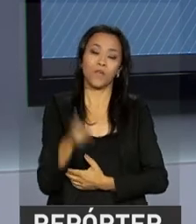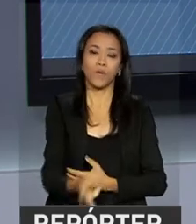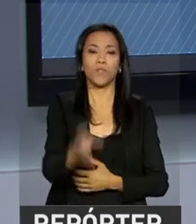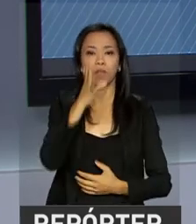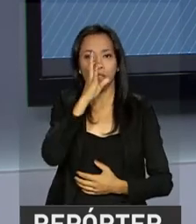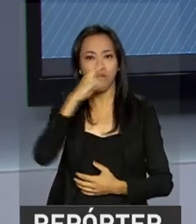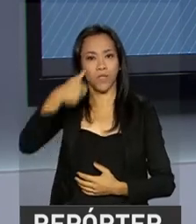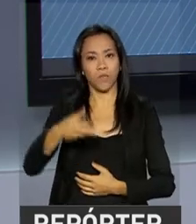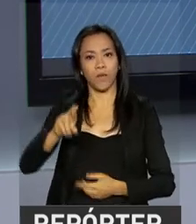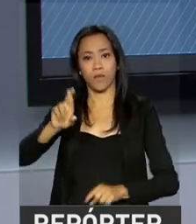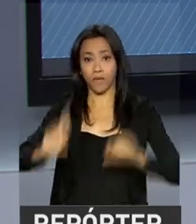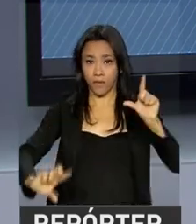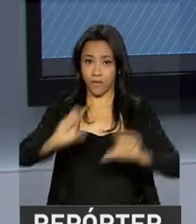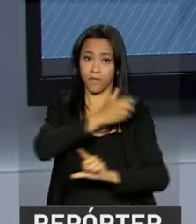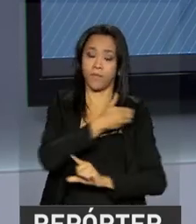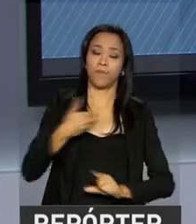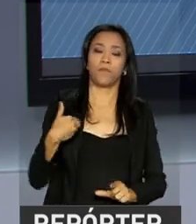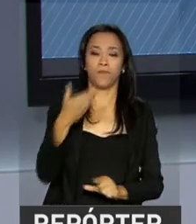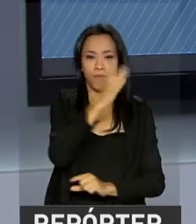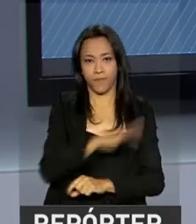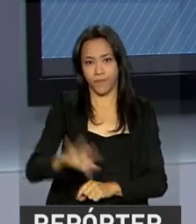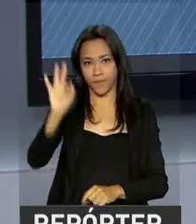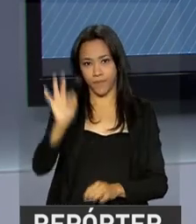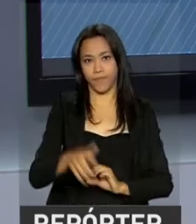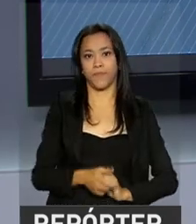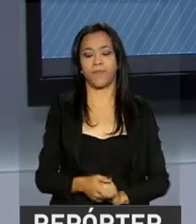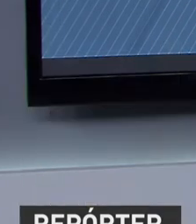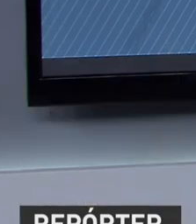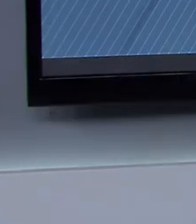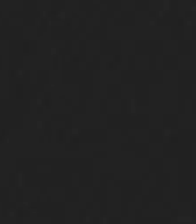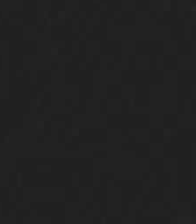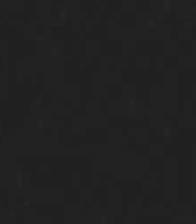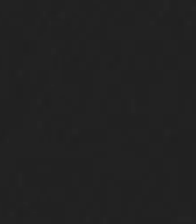continue aqui na nbr a tv do governo federal